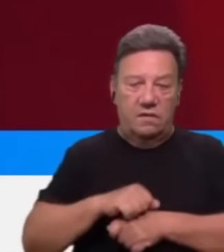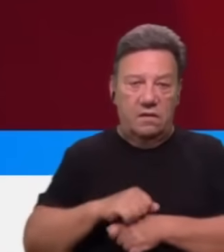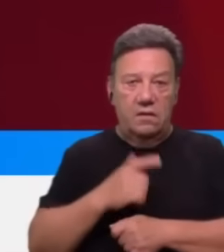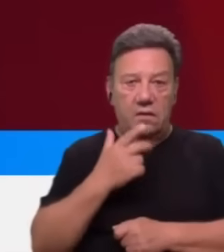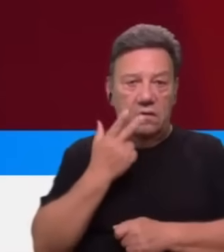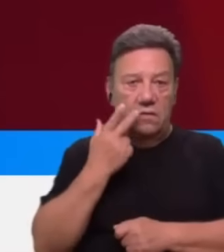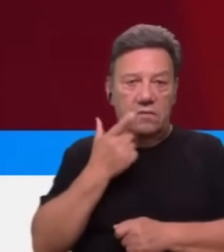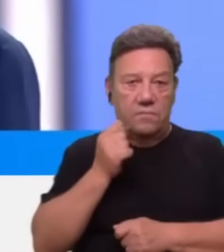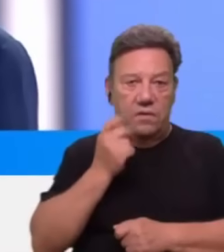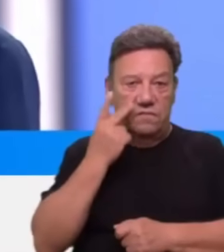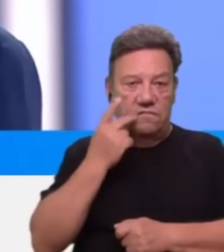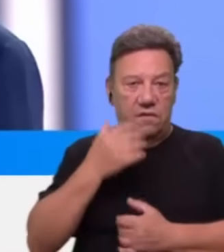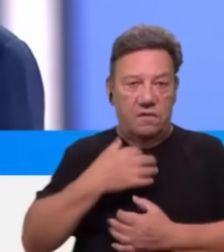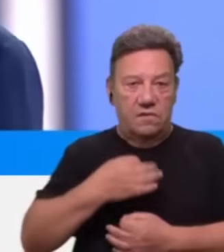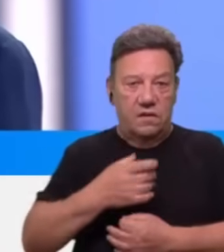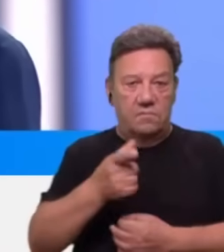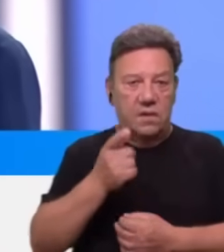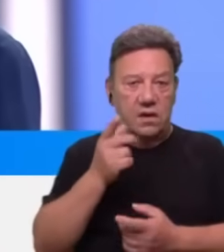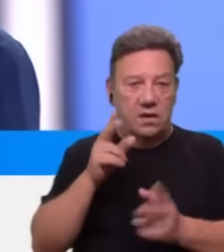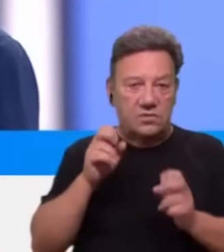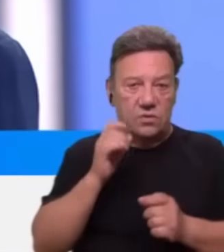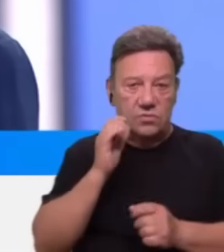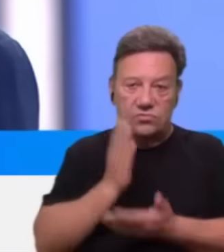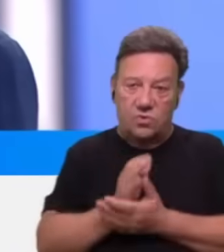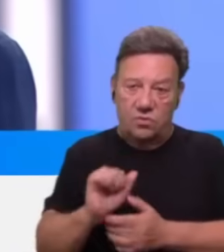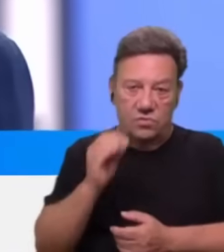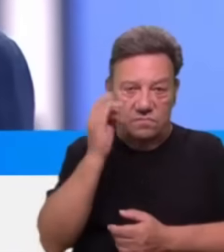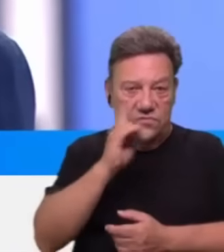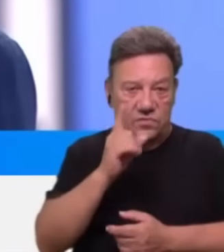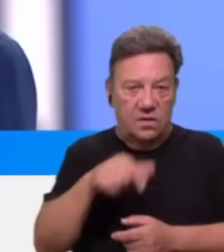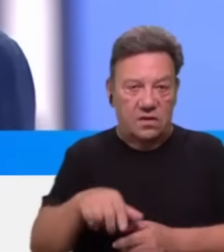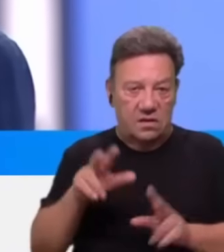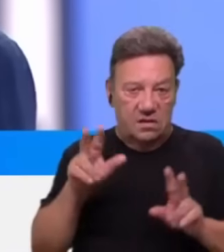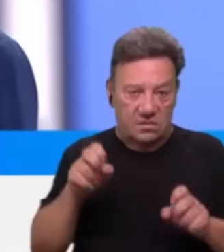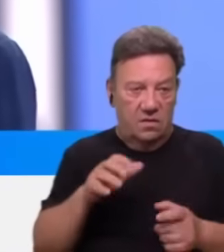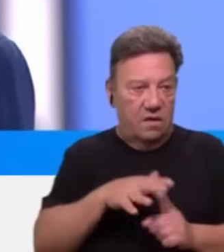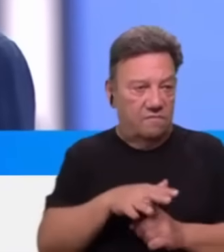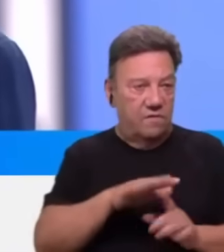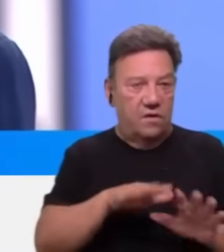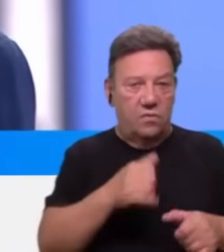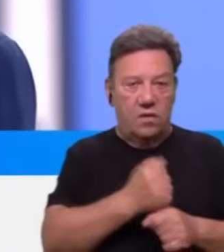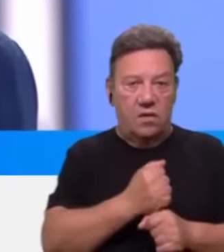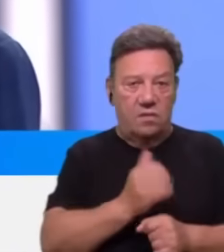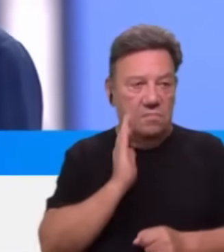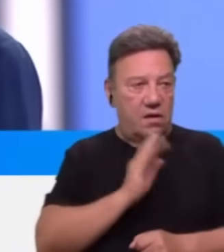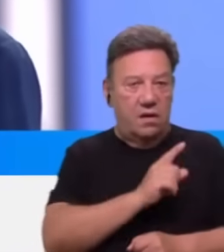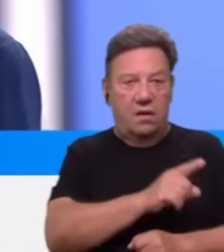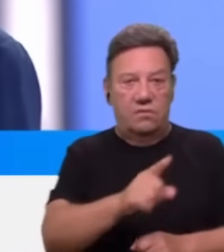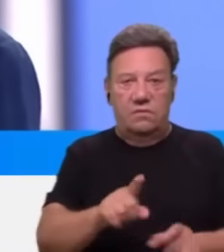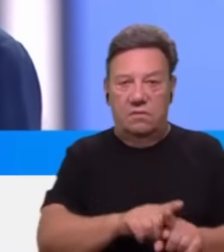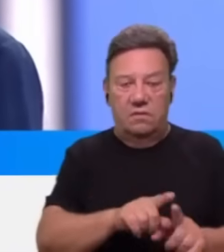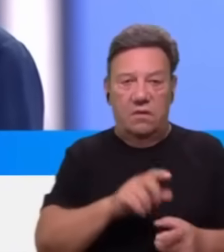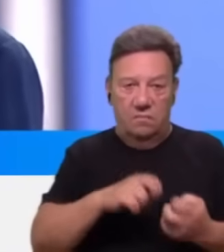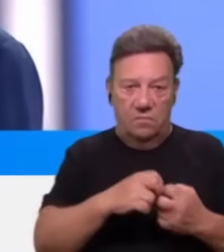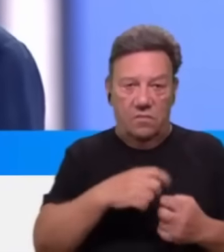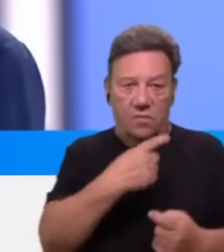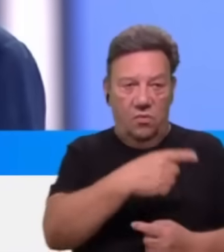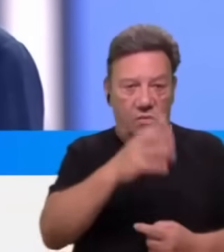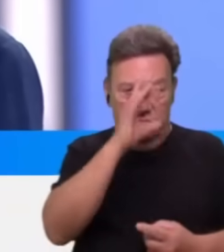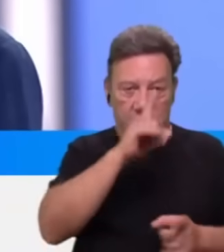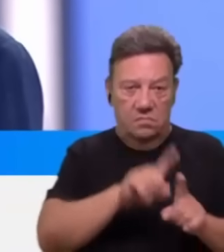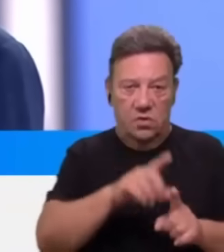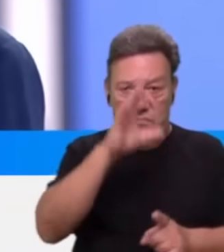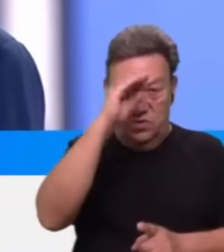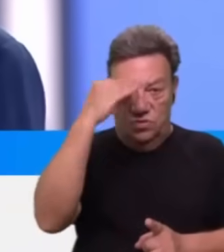como está a colocar não é uma questão específica dos professores há uma questão que neste momento afeta qualquer trabalhador e por isso que coloca aos outros ministros no caso